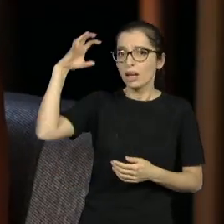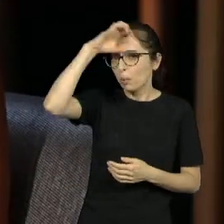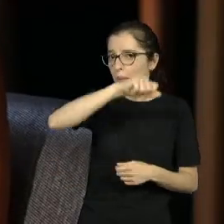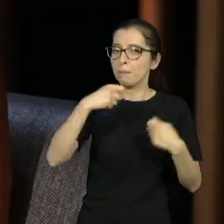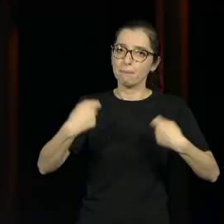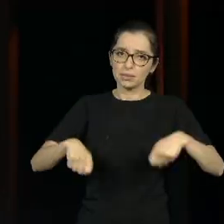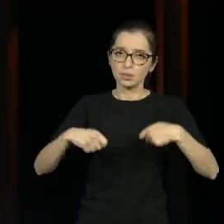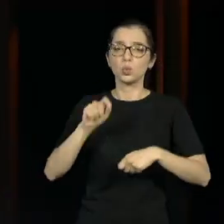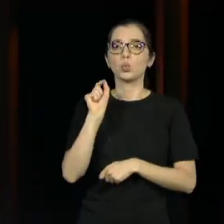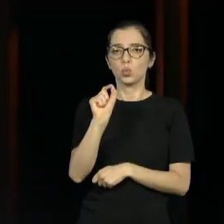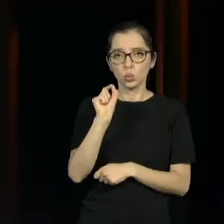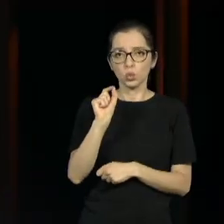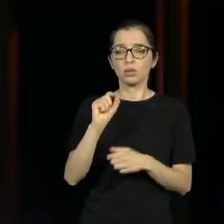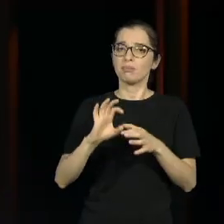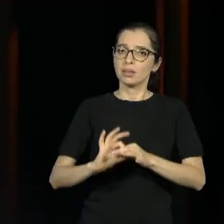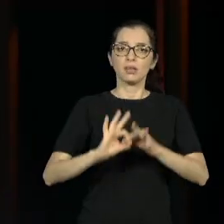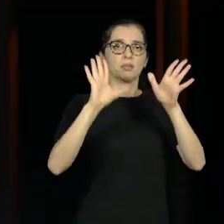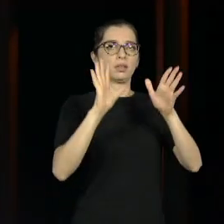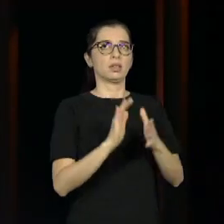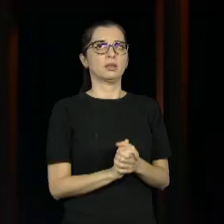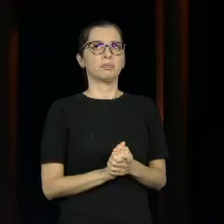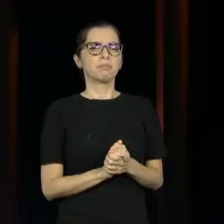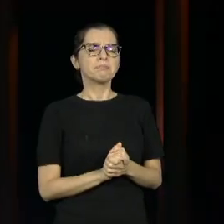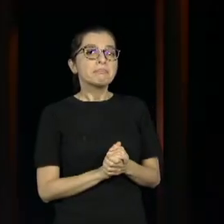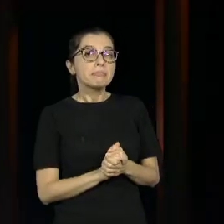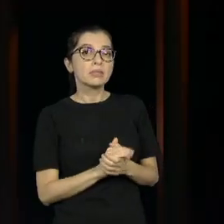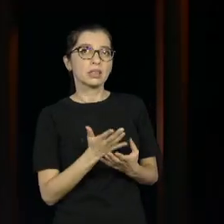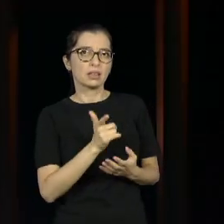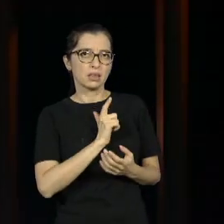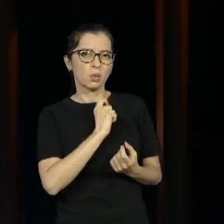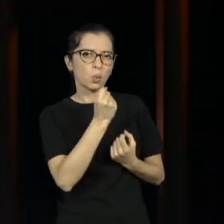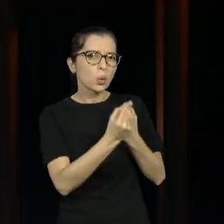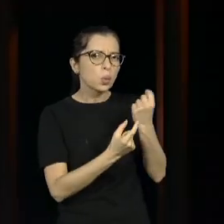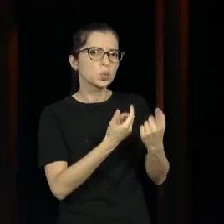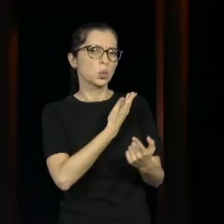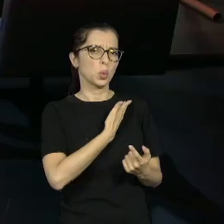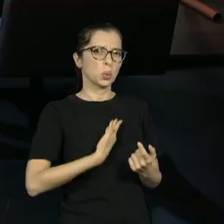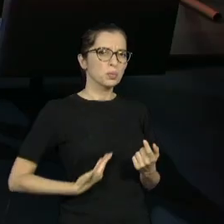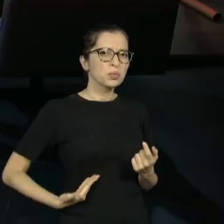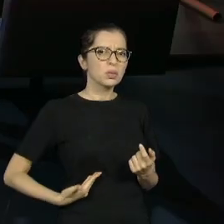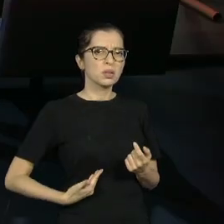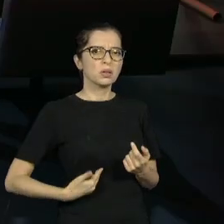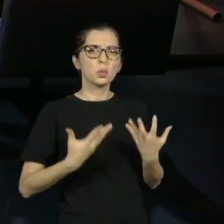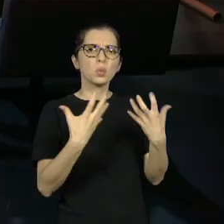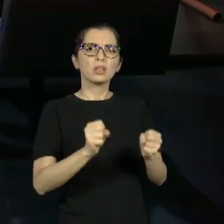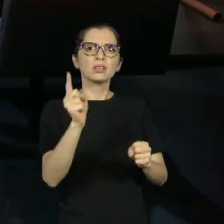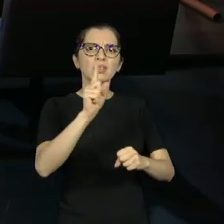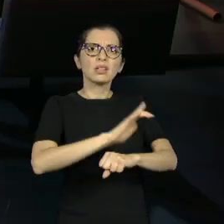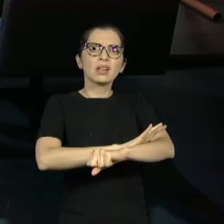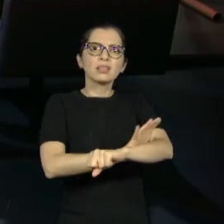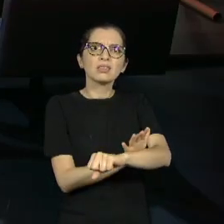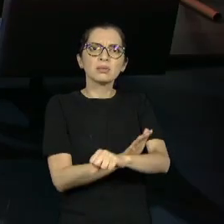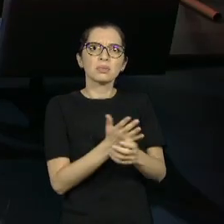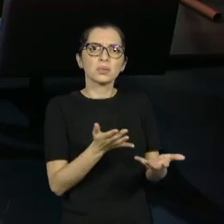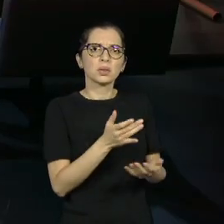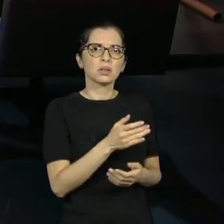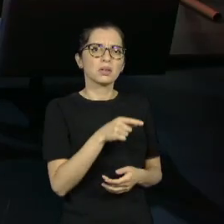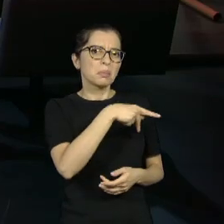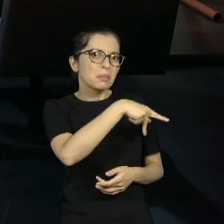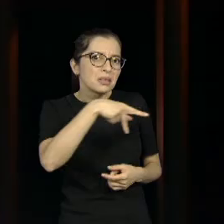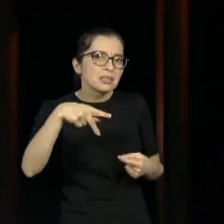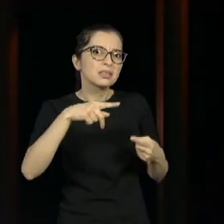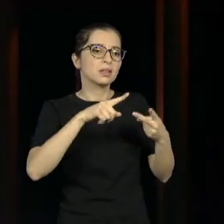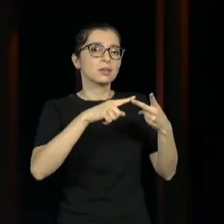abrir mão nós temos aí governantes negando racismo né e eu tô falando do